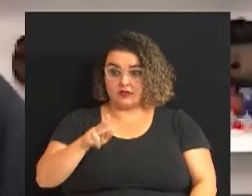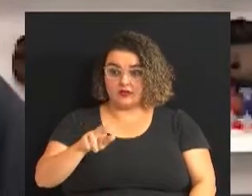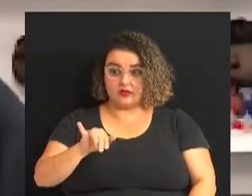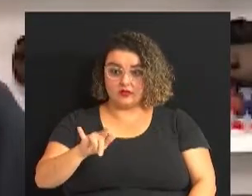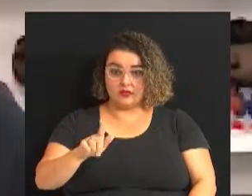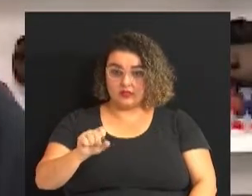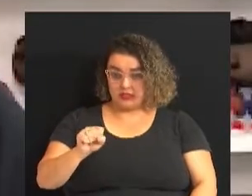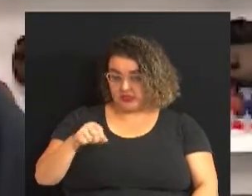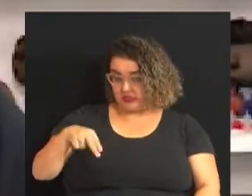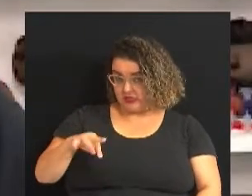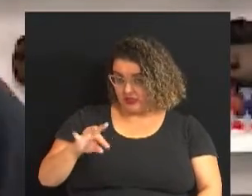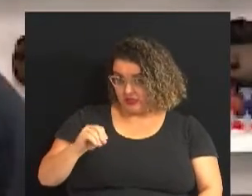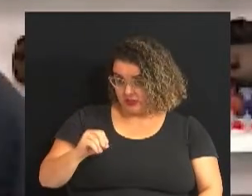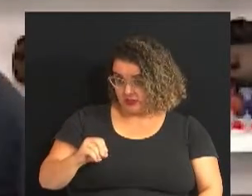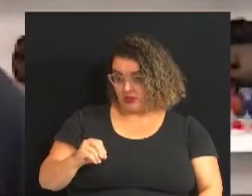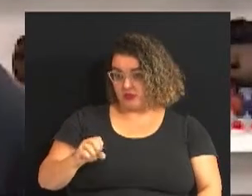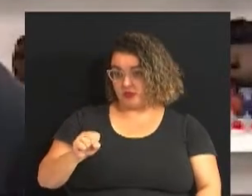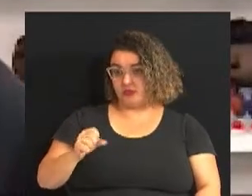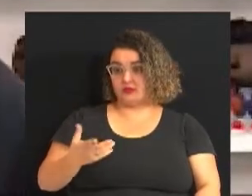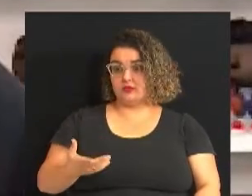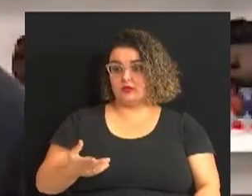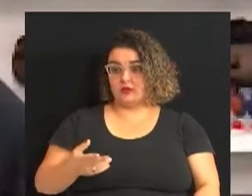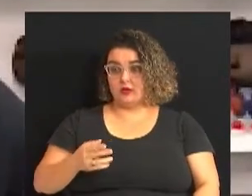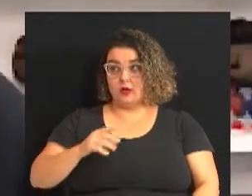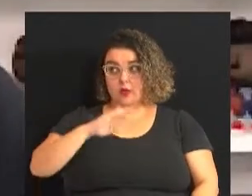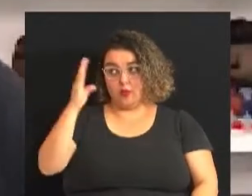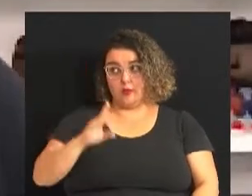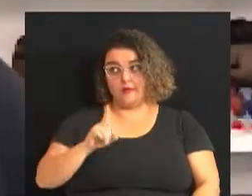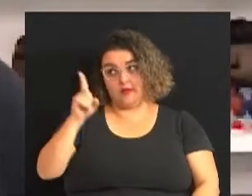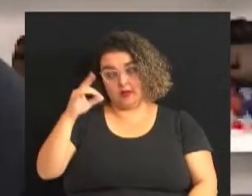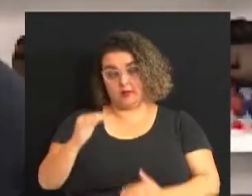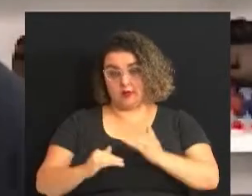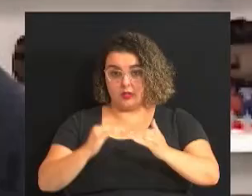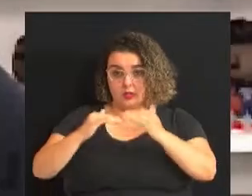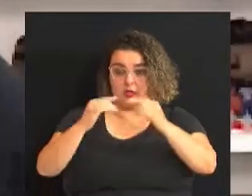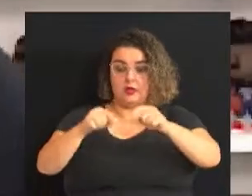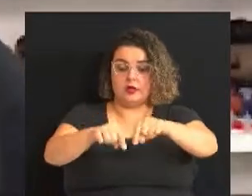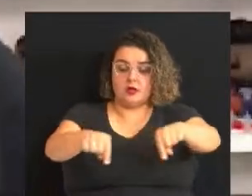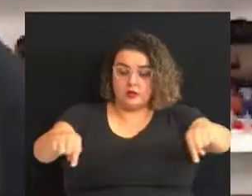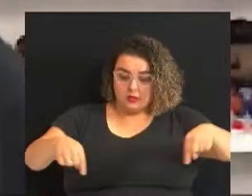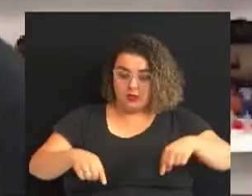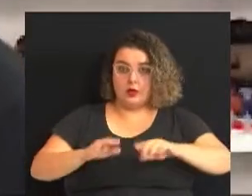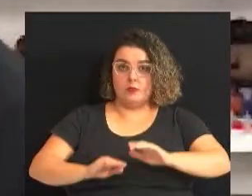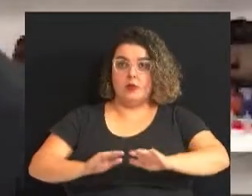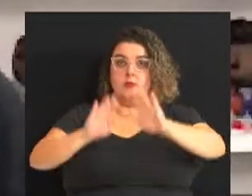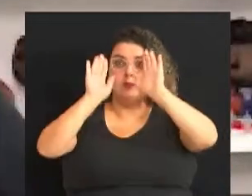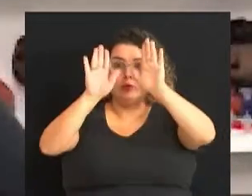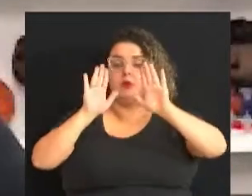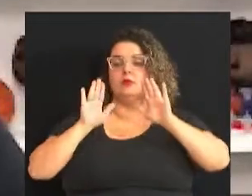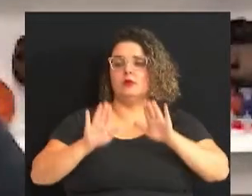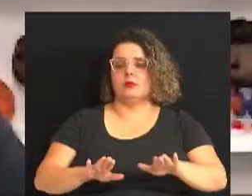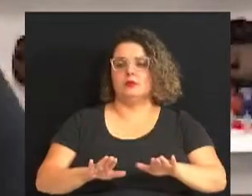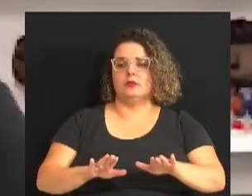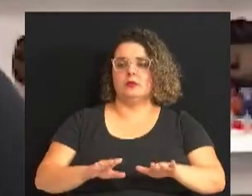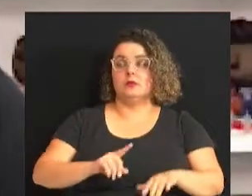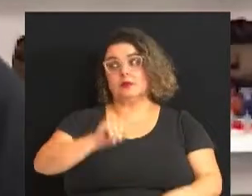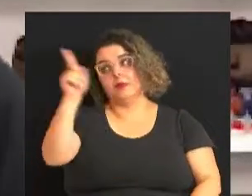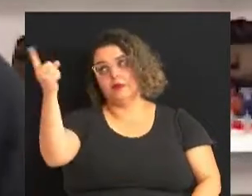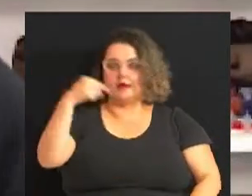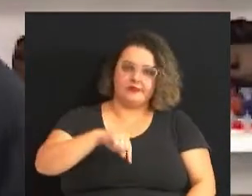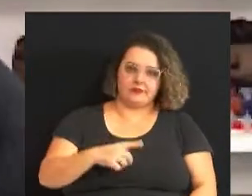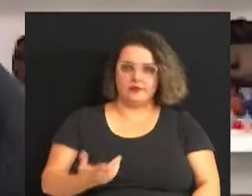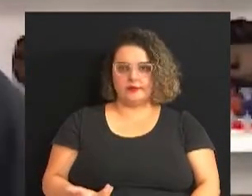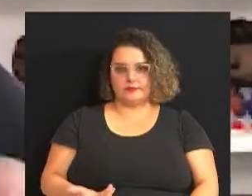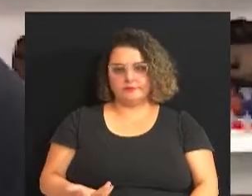Gabriel. Eu prefiro que o brasileiro vá para lá, ele se desenvolva e que ele entre em quadra para permanecer do que bater lá e voltar. Então, assim,